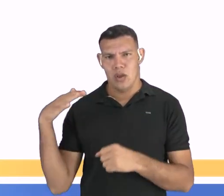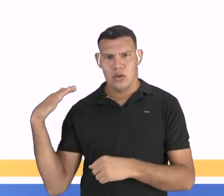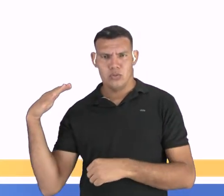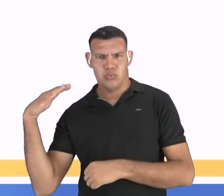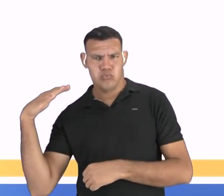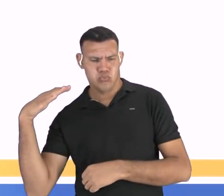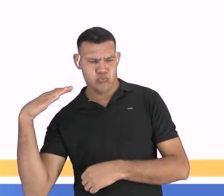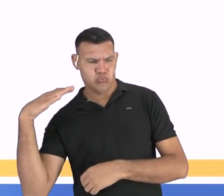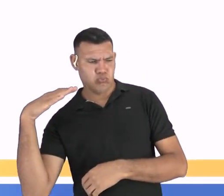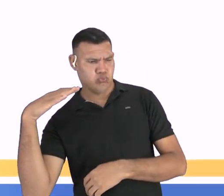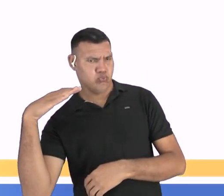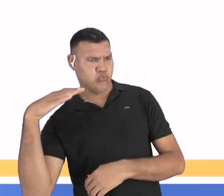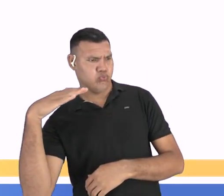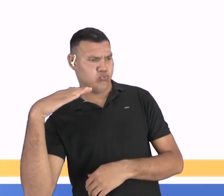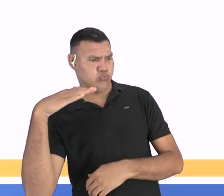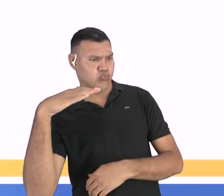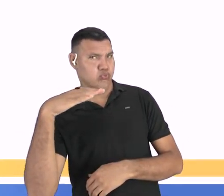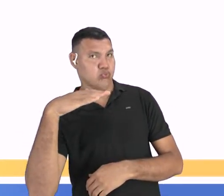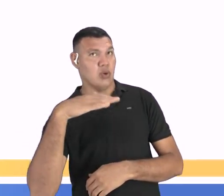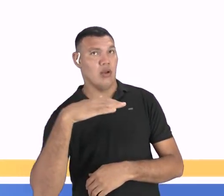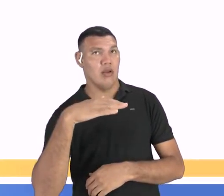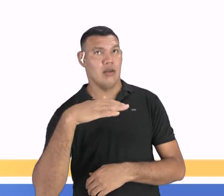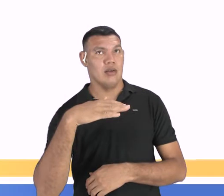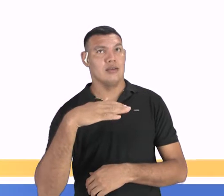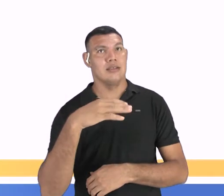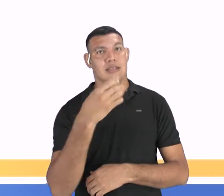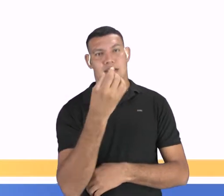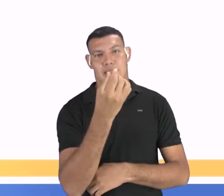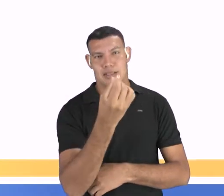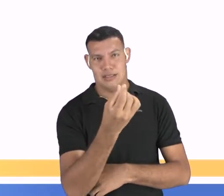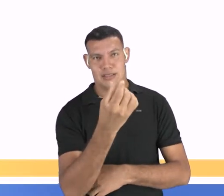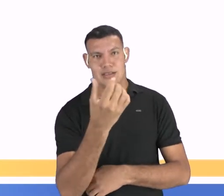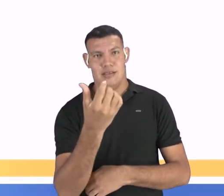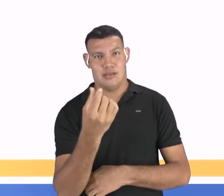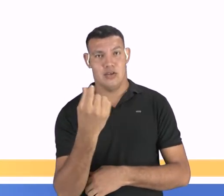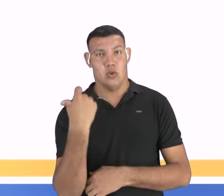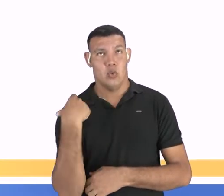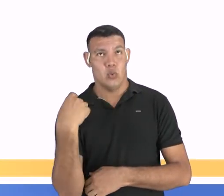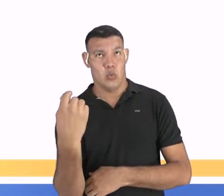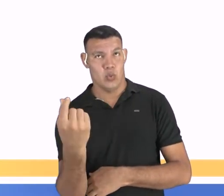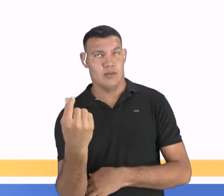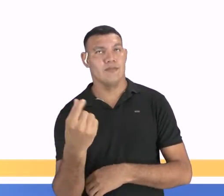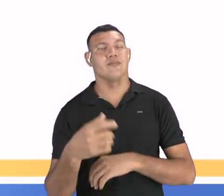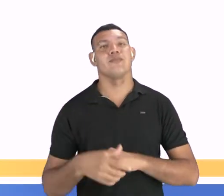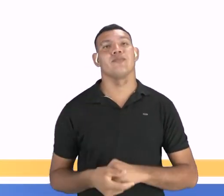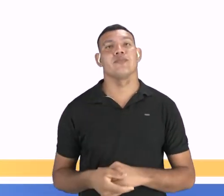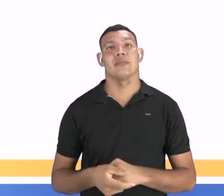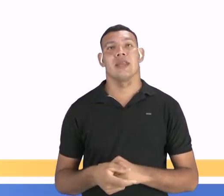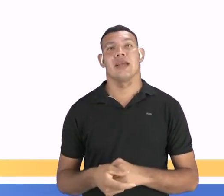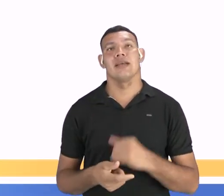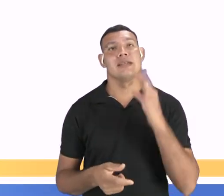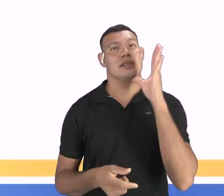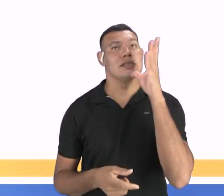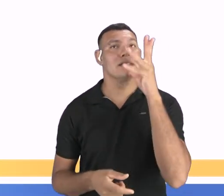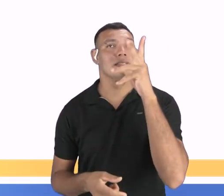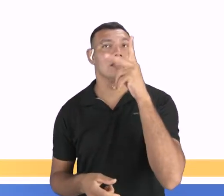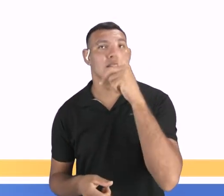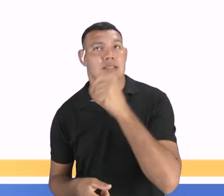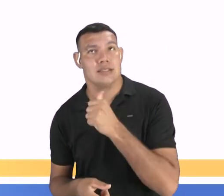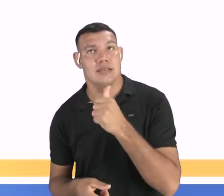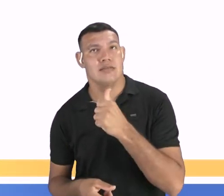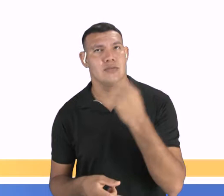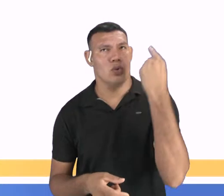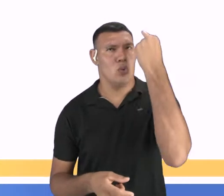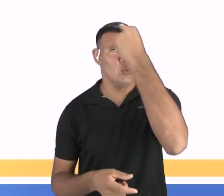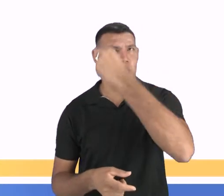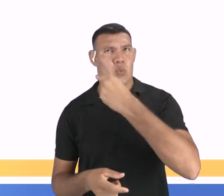automóvel move-se a 60 km por hora e demora cerca de 6 horas para chegar ao seu destino. Então, observe que nessa situação